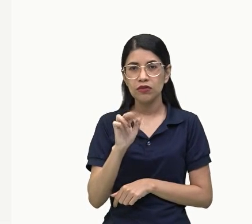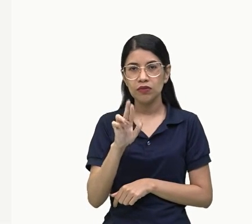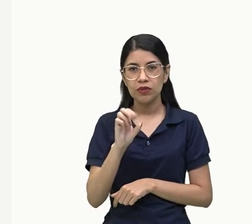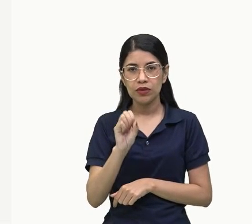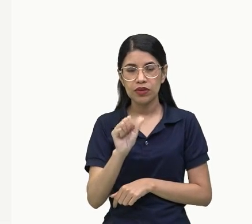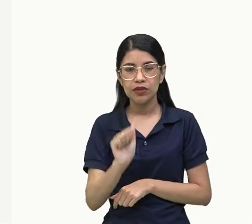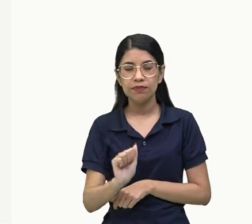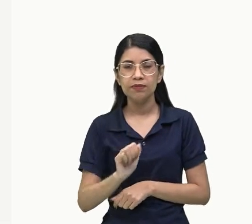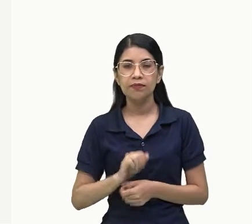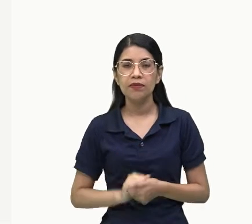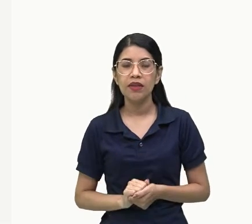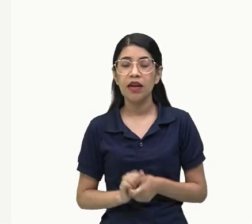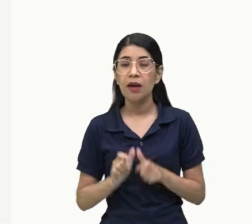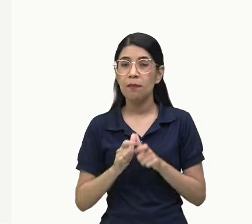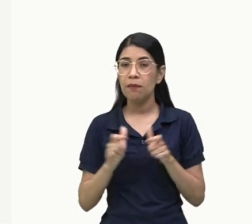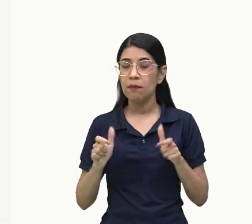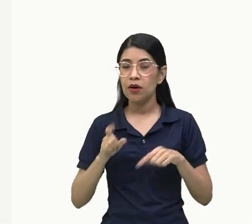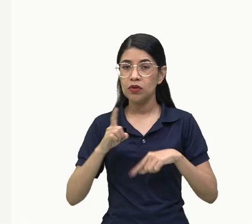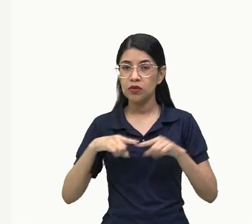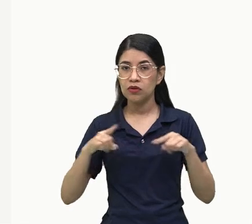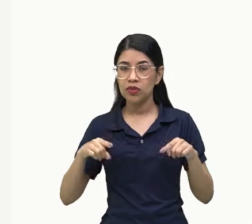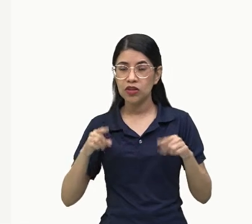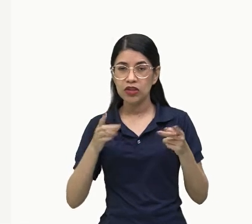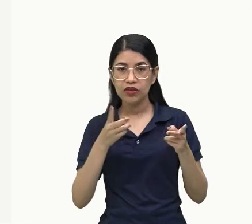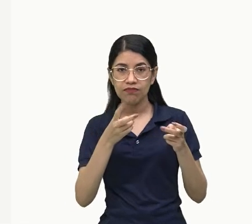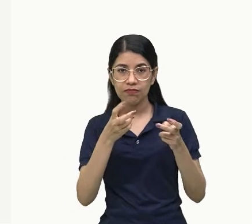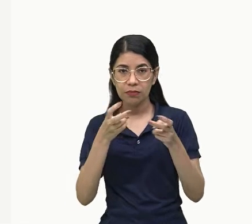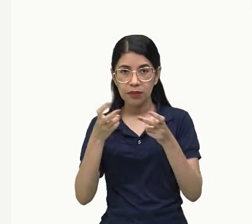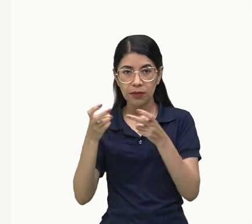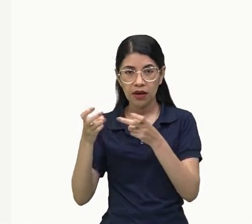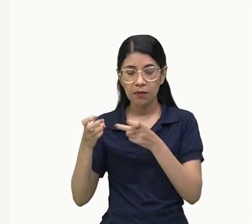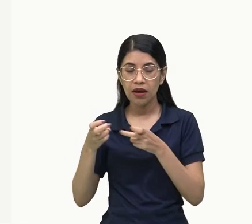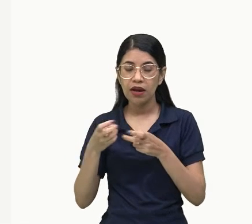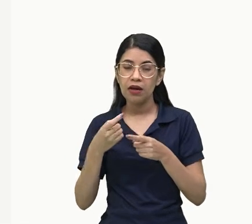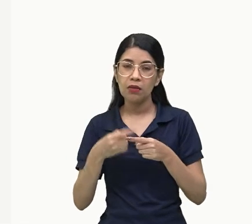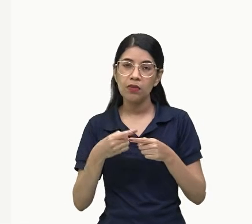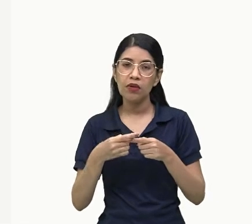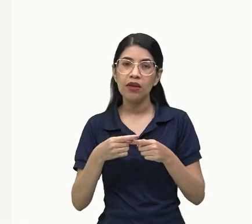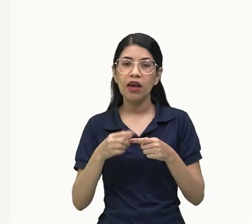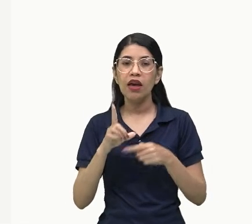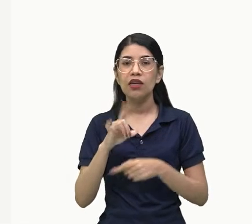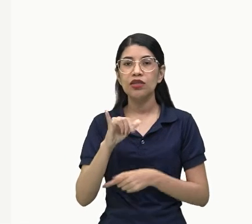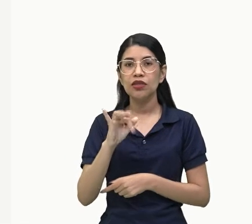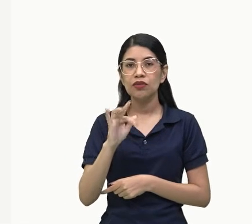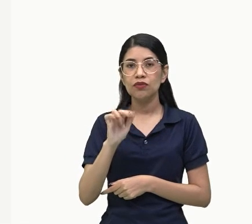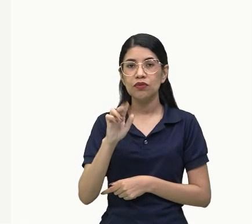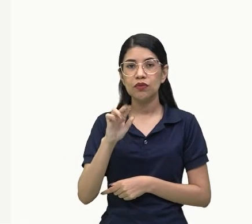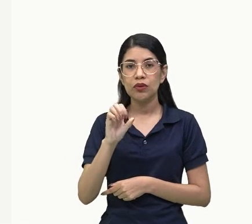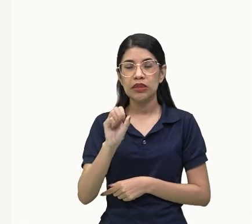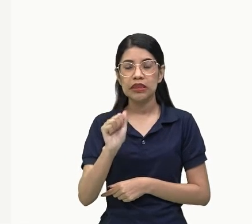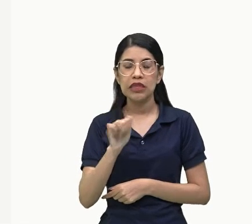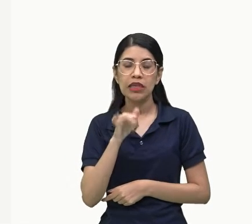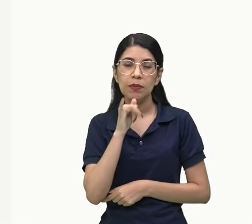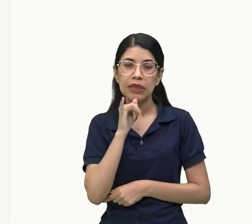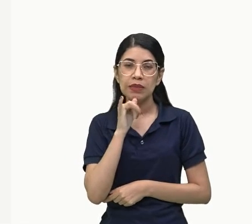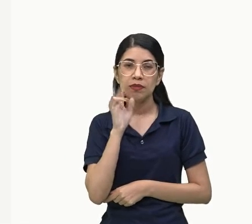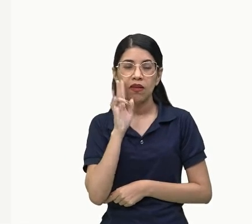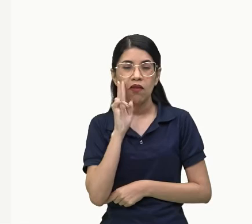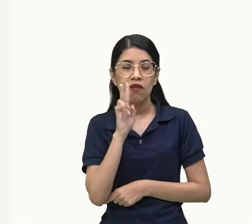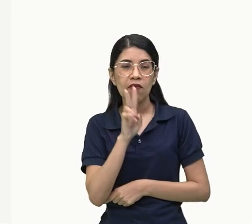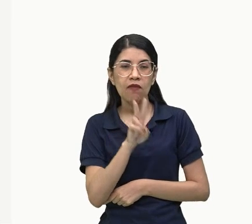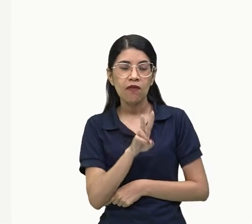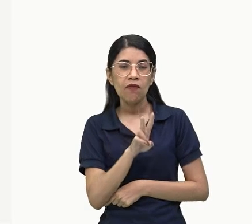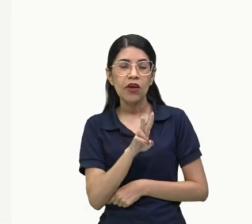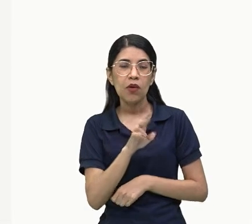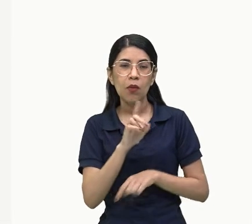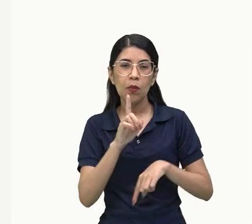maior parte dos objetos que a gente enxerga é pela reflexão difusa. Porque quando você olha, por exemplo, para